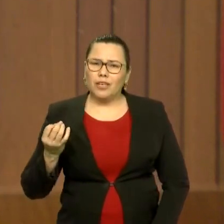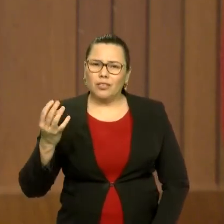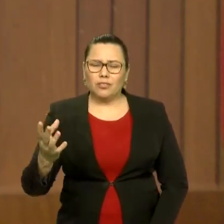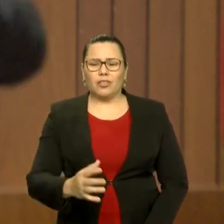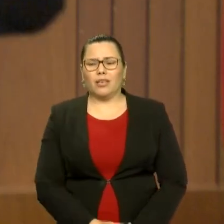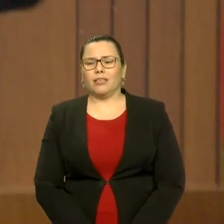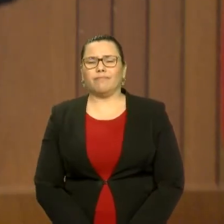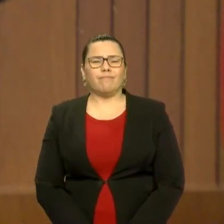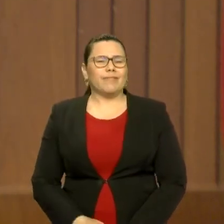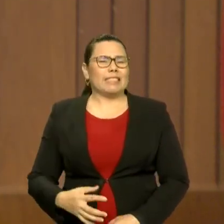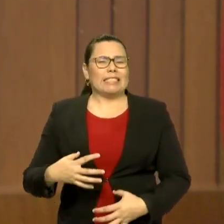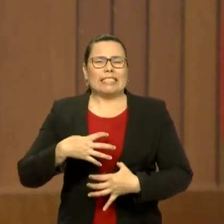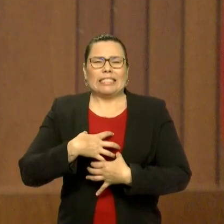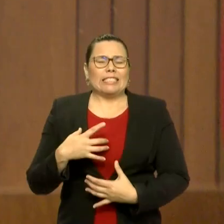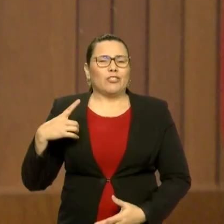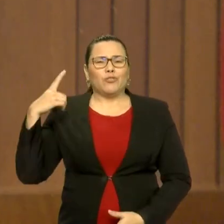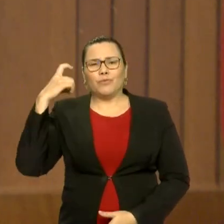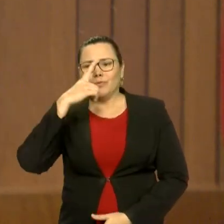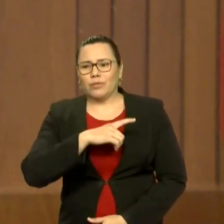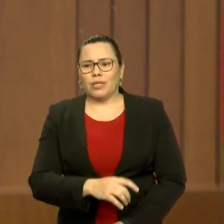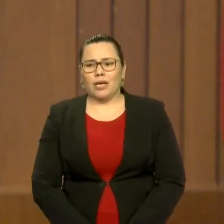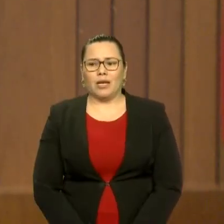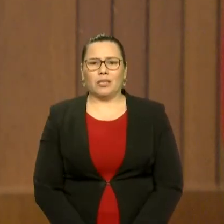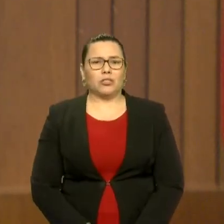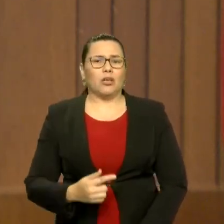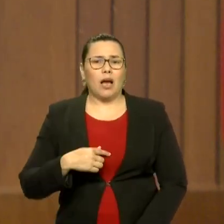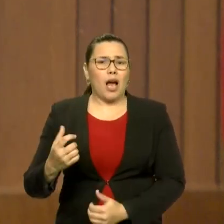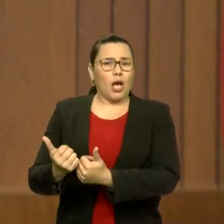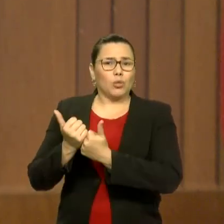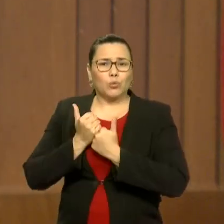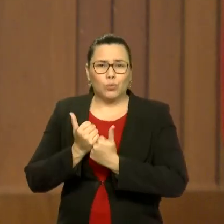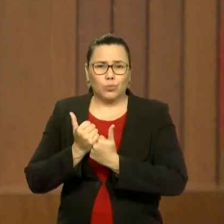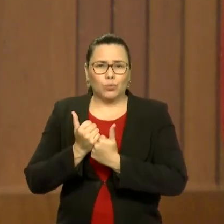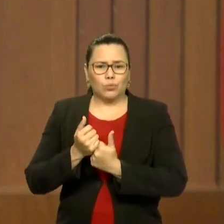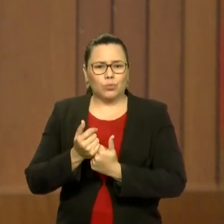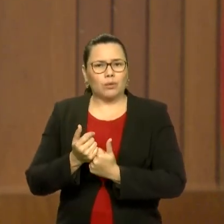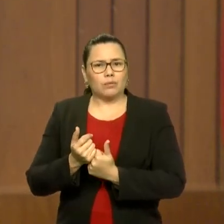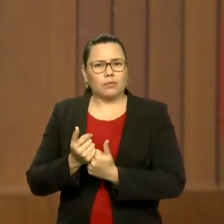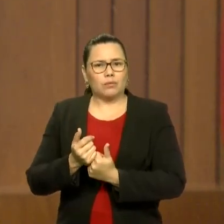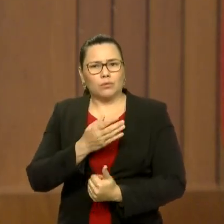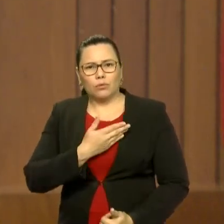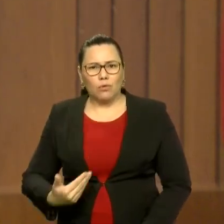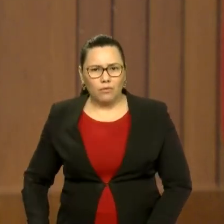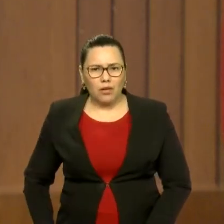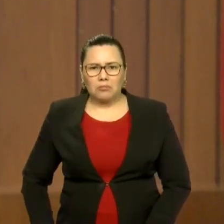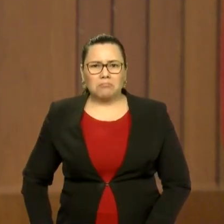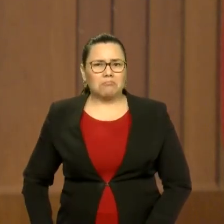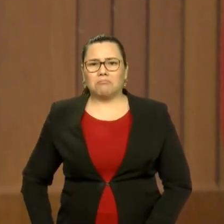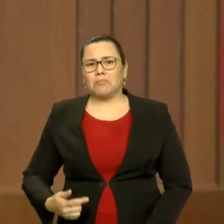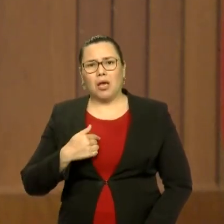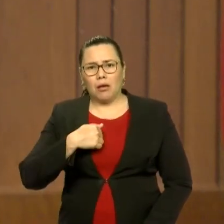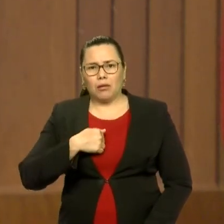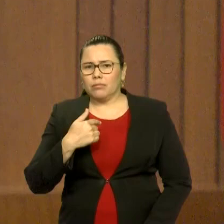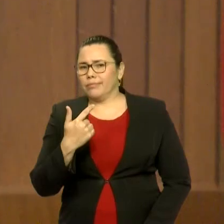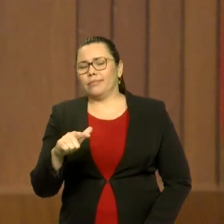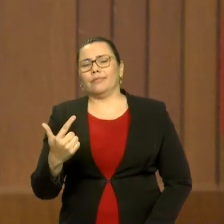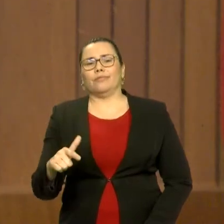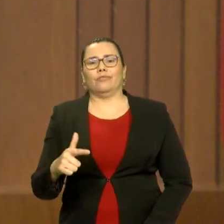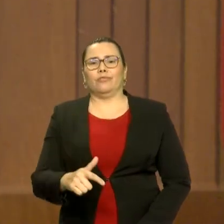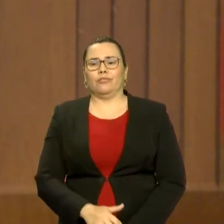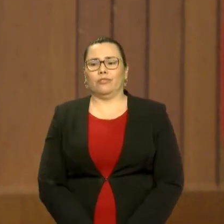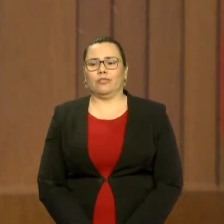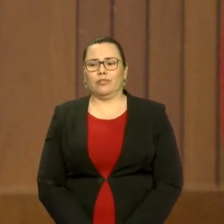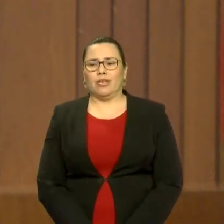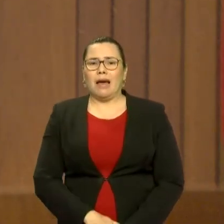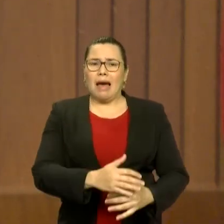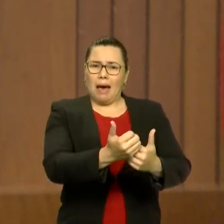emendas parlamentares, sem ter nenhum tipo de benefício, sem ter nenhum tipo de ajuda, sem ter um cargo no governo, nenhuma prefeitura. Com